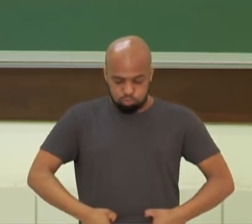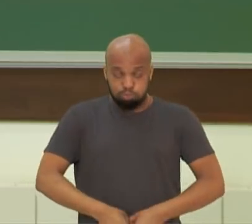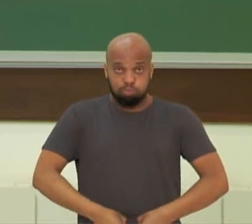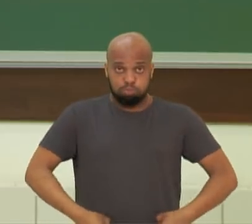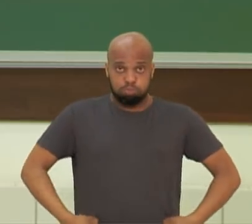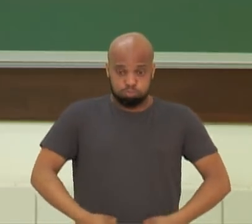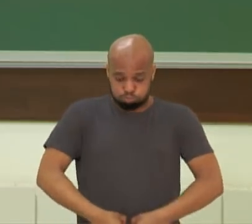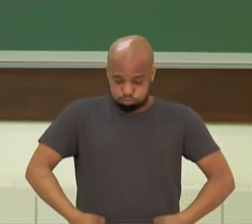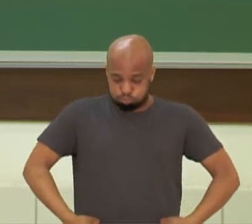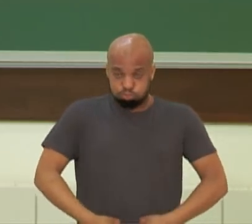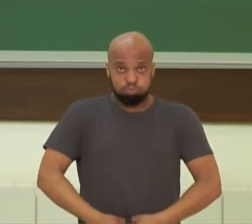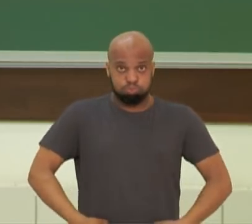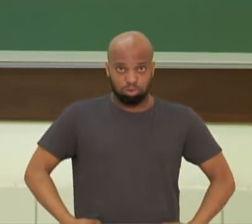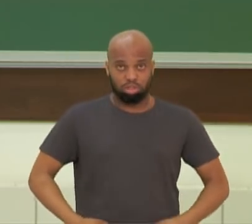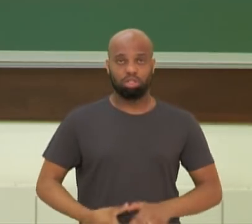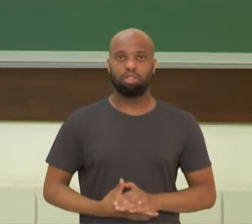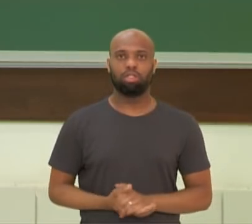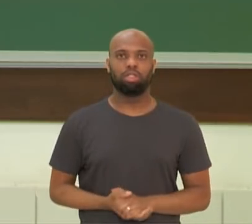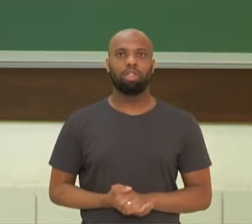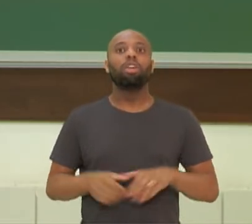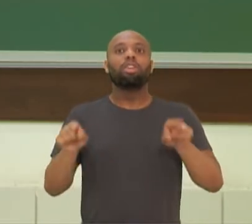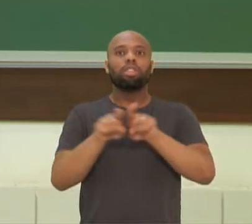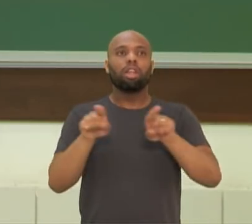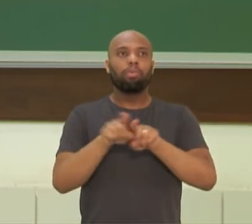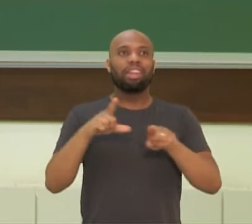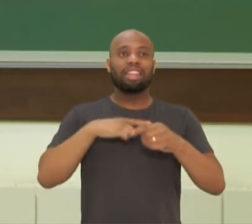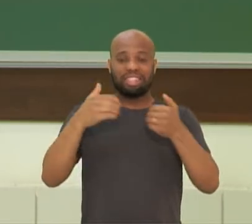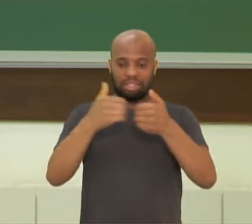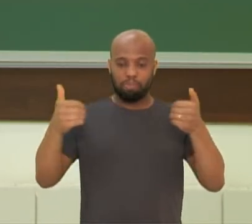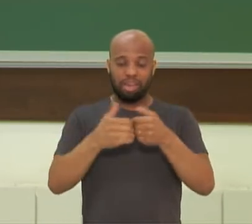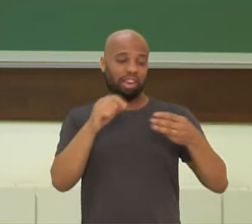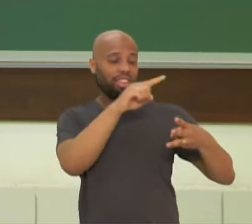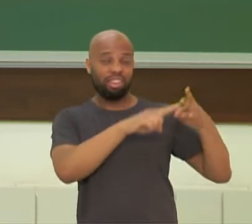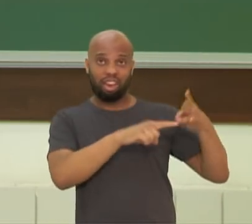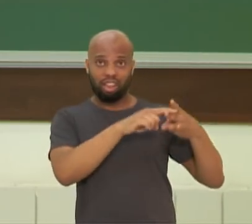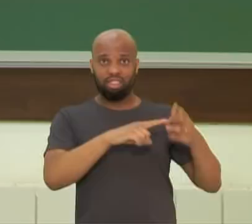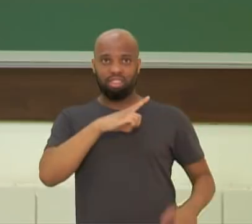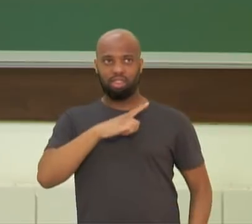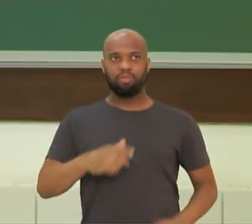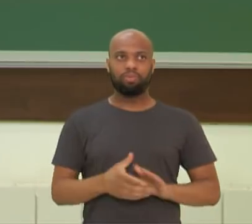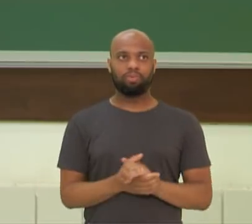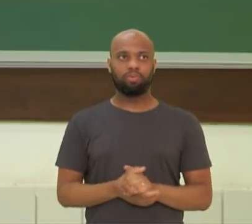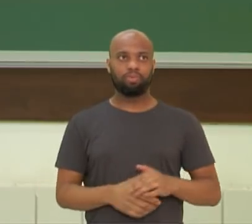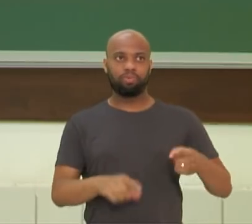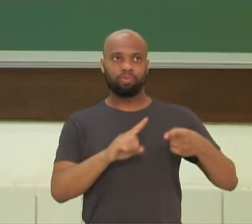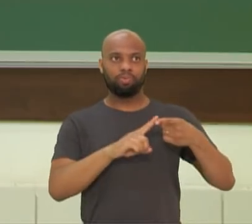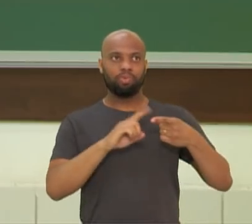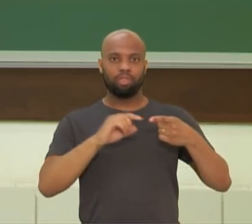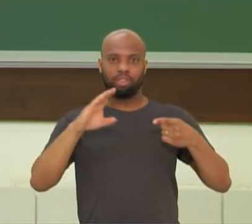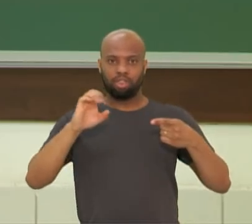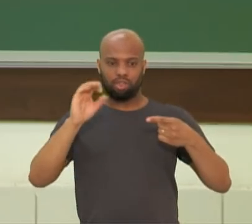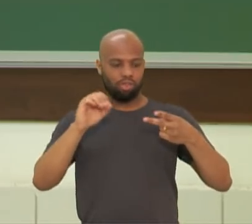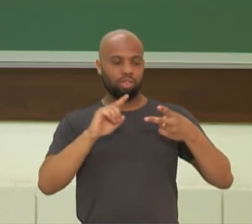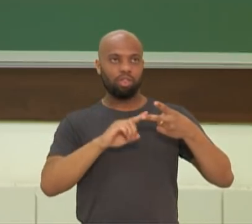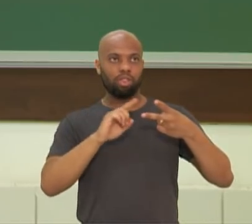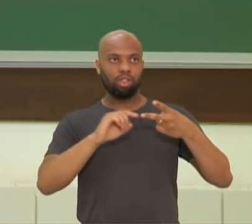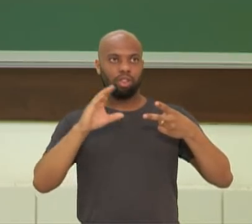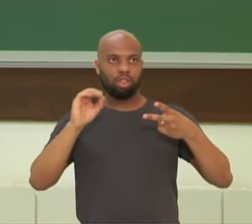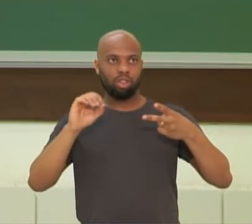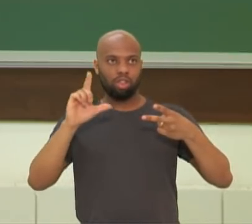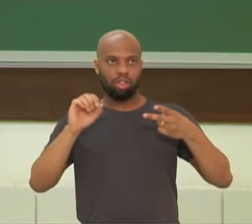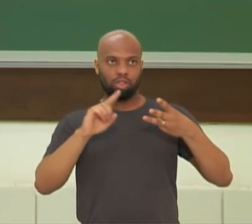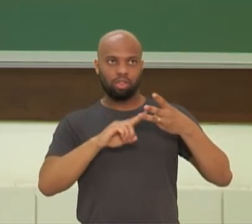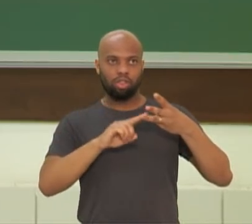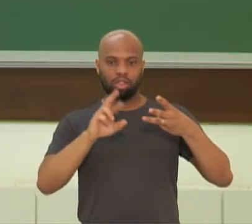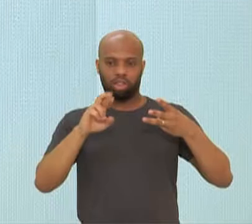grosso, beleza? Ele também é dividido em 3 partes. O seco, o colo e o reto, tá?